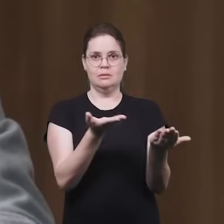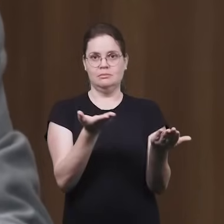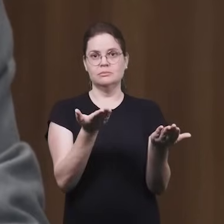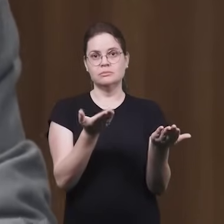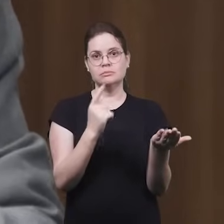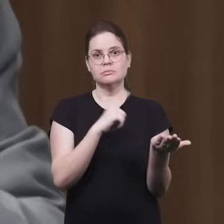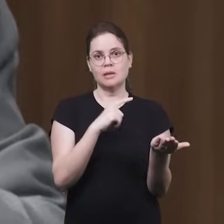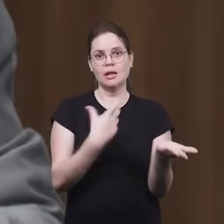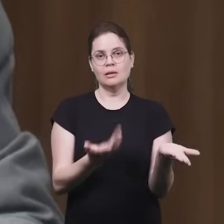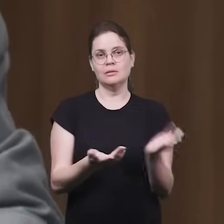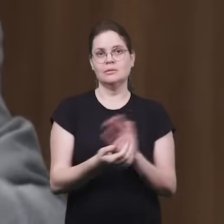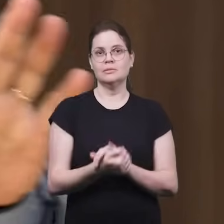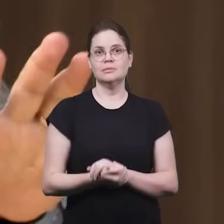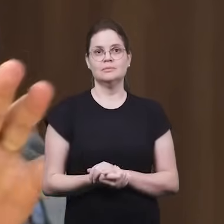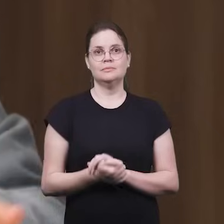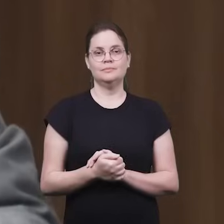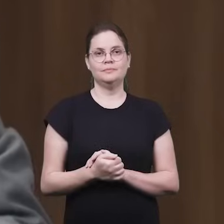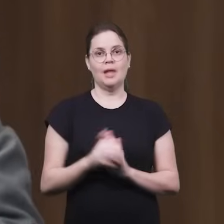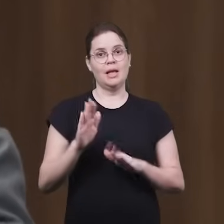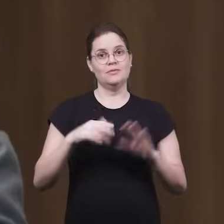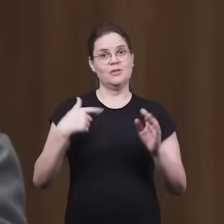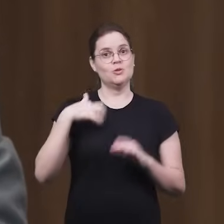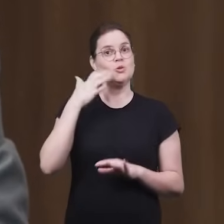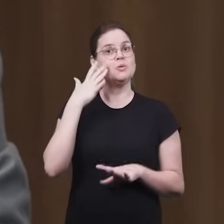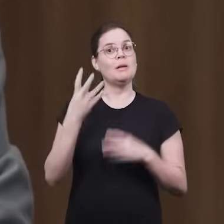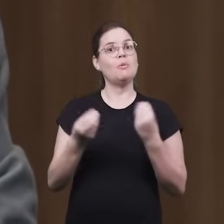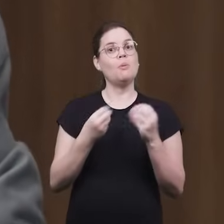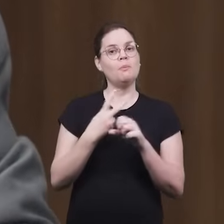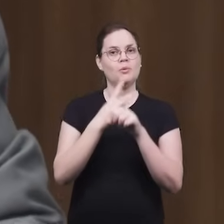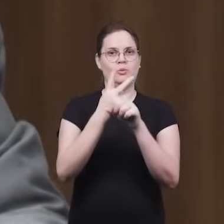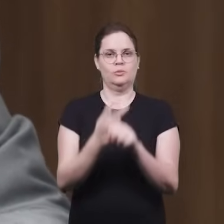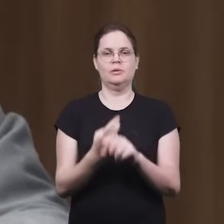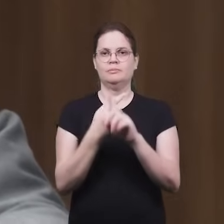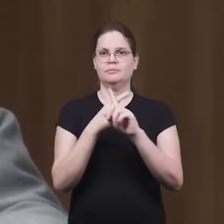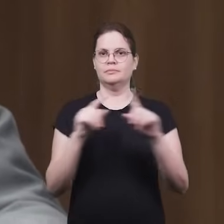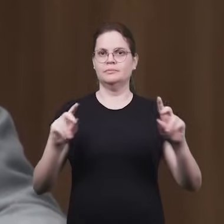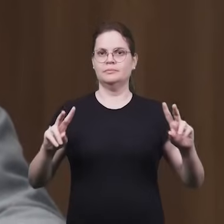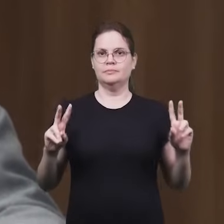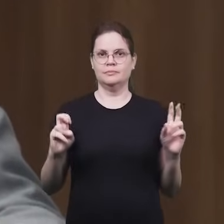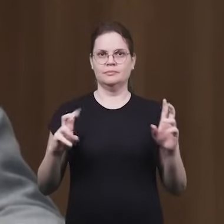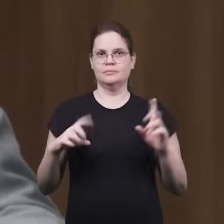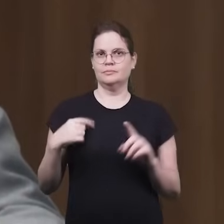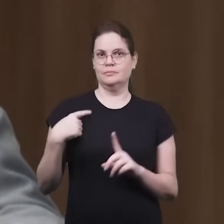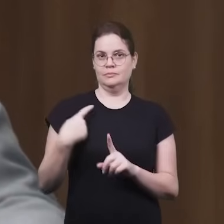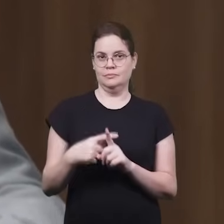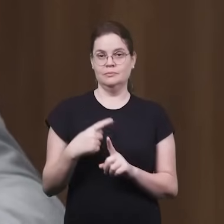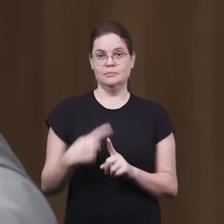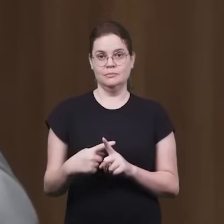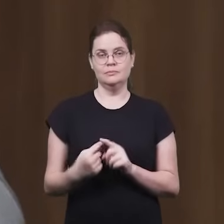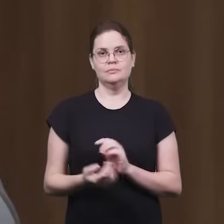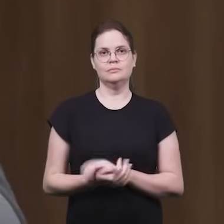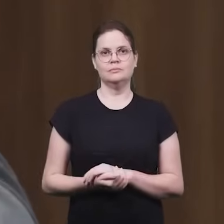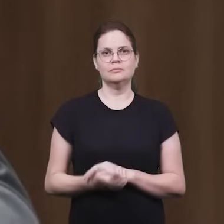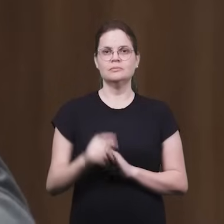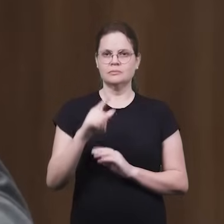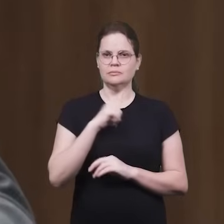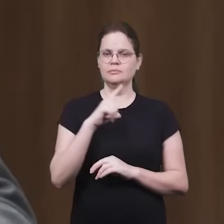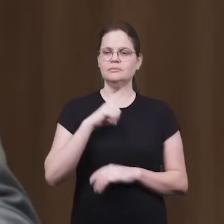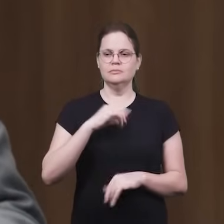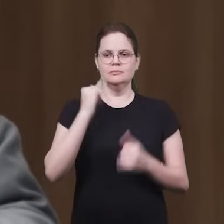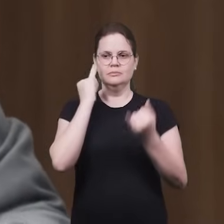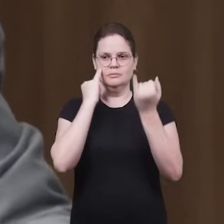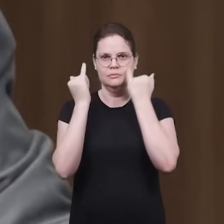Tá? As pessoas muitas vezes não sabem buscar. Então, do ponto de vista positivo, você tem essa